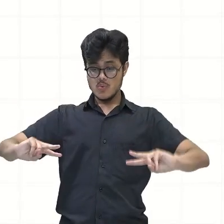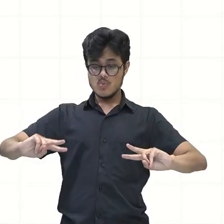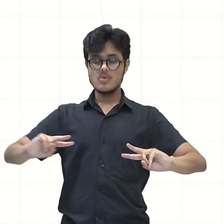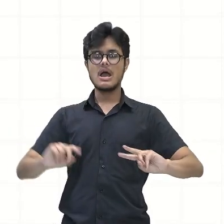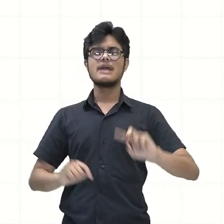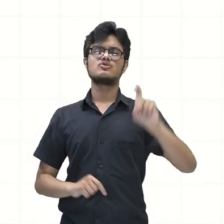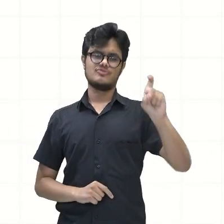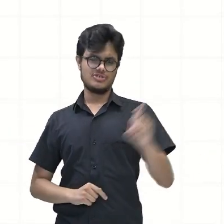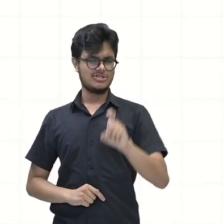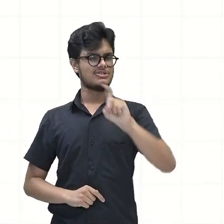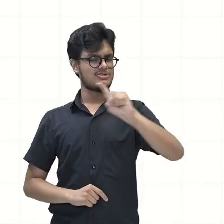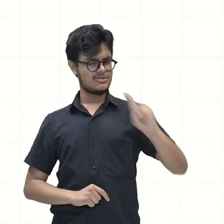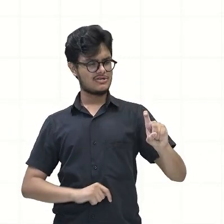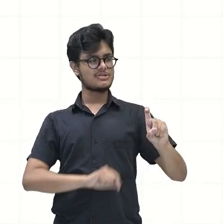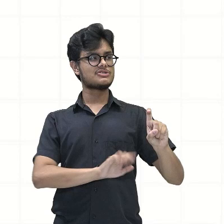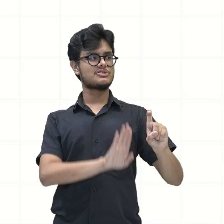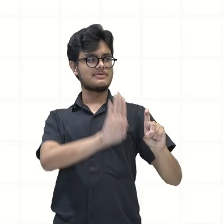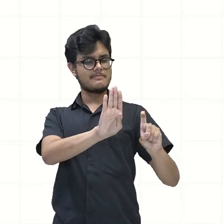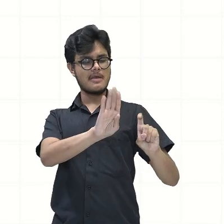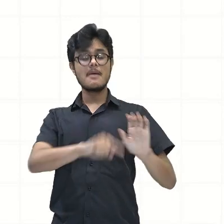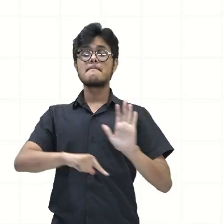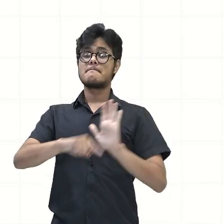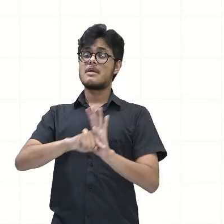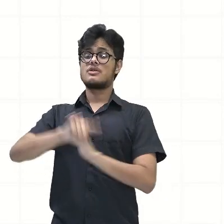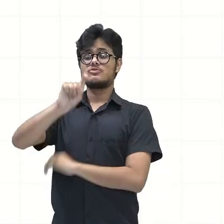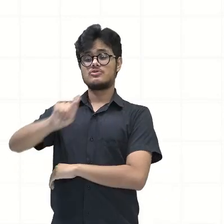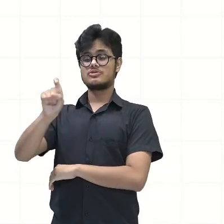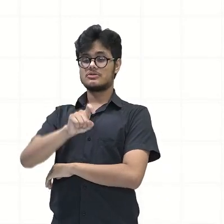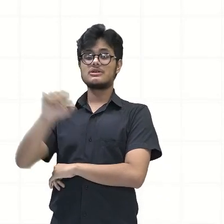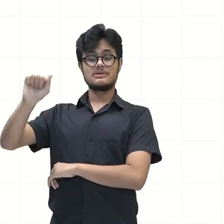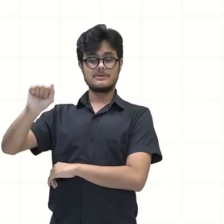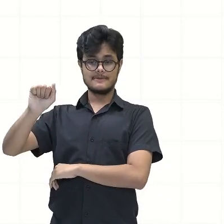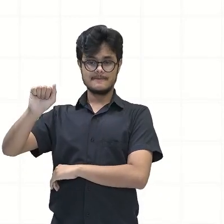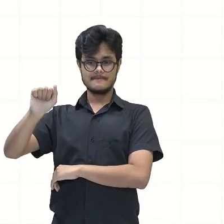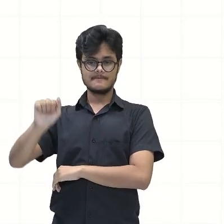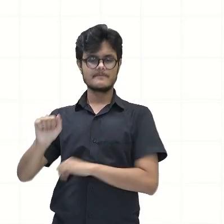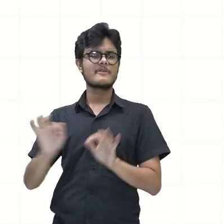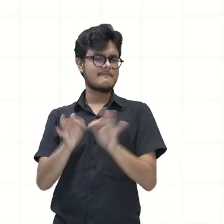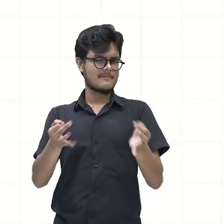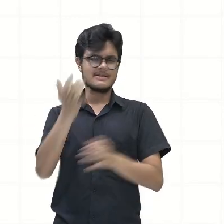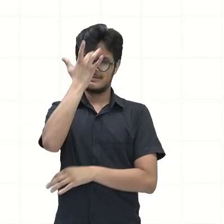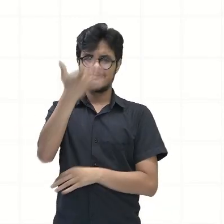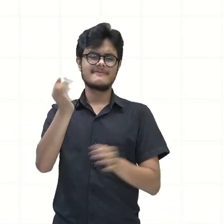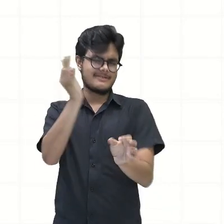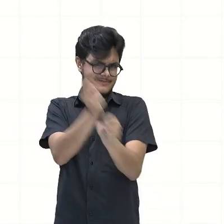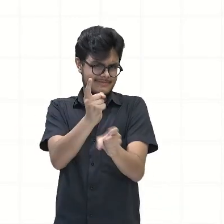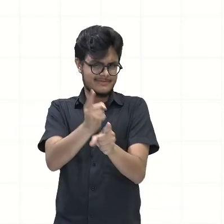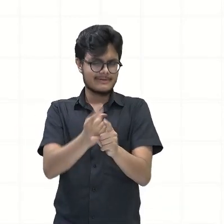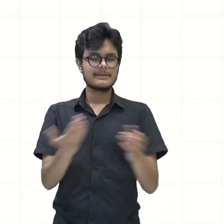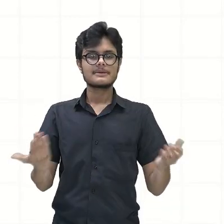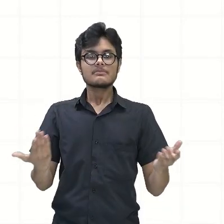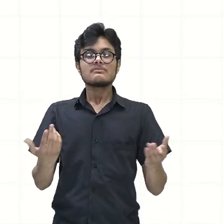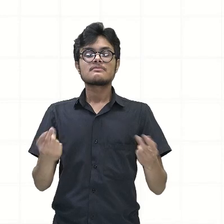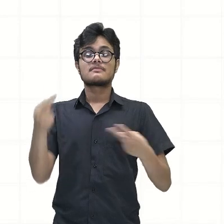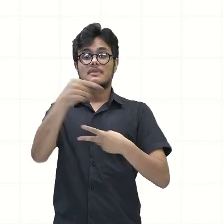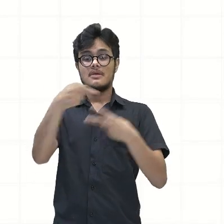X, né, aí você subtrai X de B menos X de A, certo? Então, essas duas situações